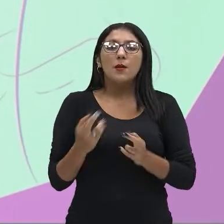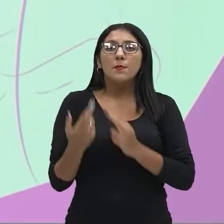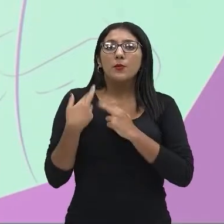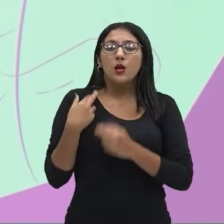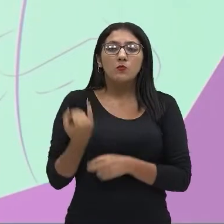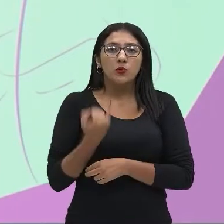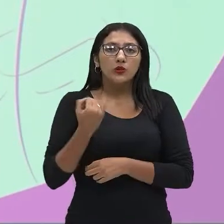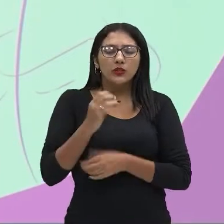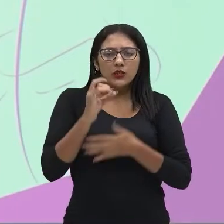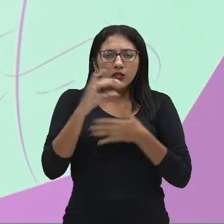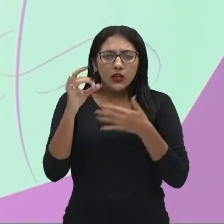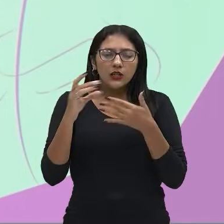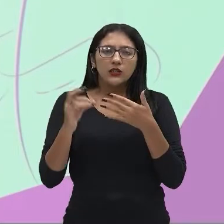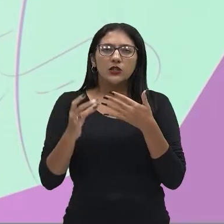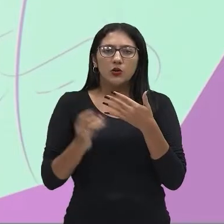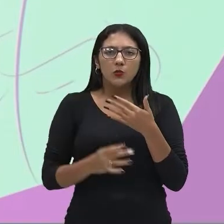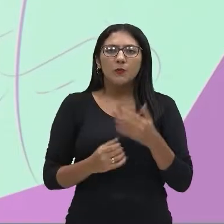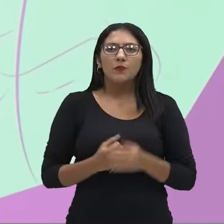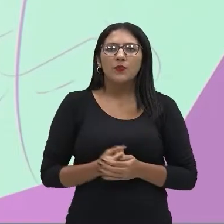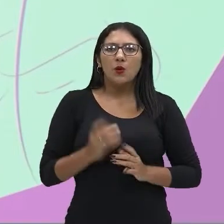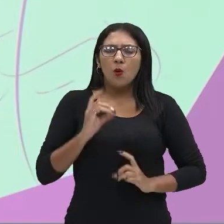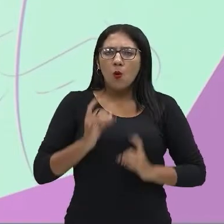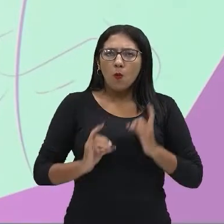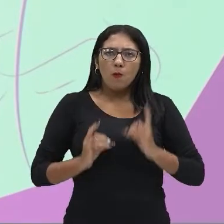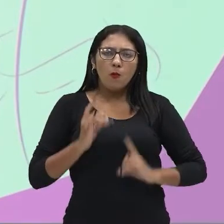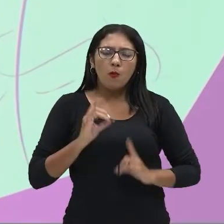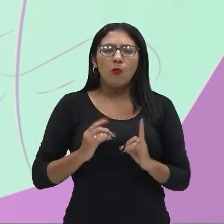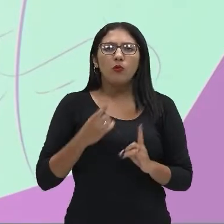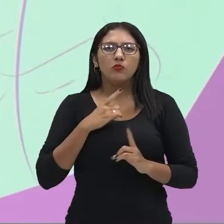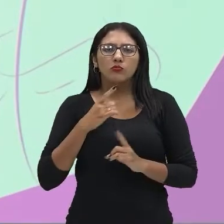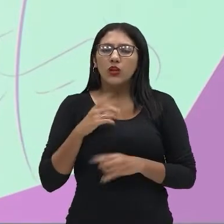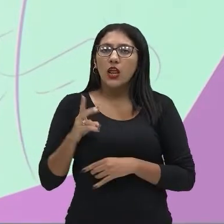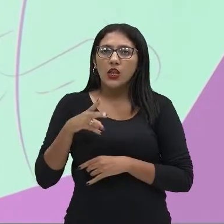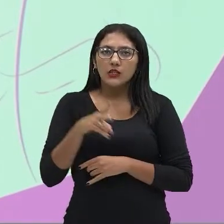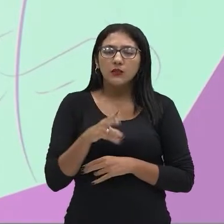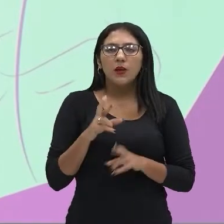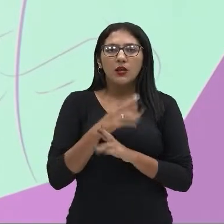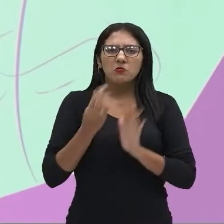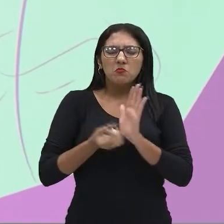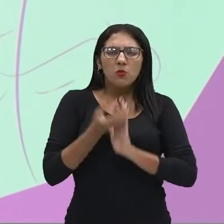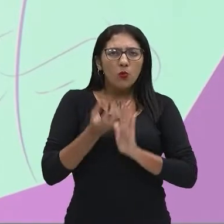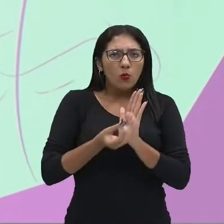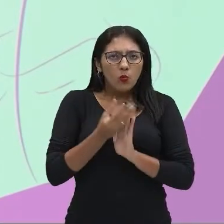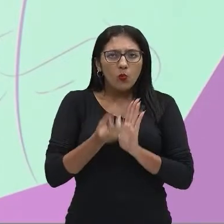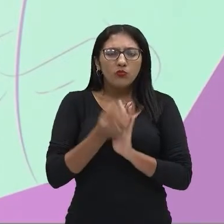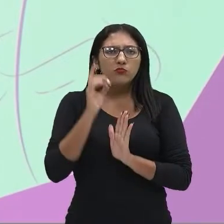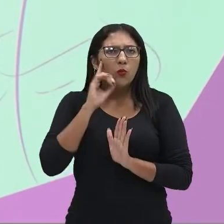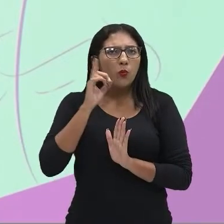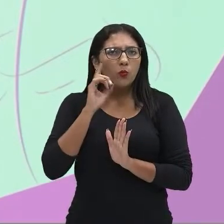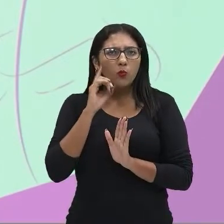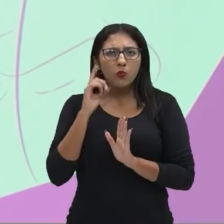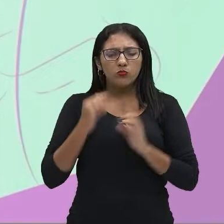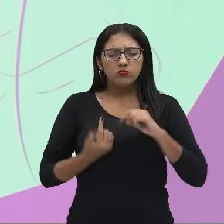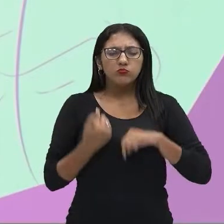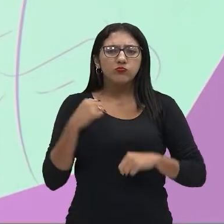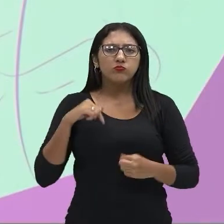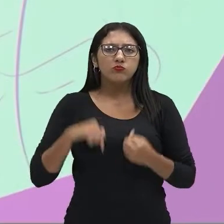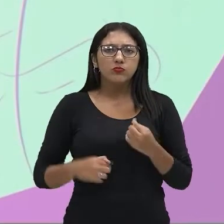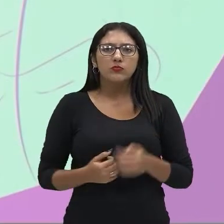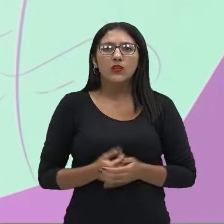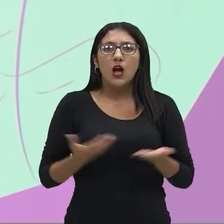né? Que hormônios eles vão estar aí atuando, produzindo para atuar em algumas partes do corpo. Agora vamos falar